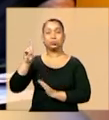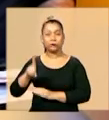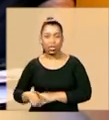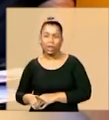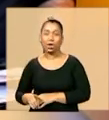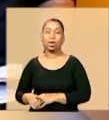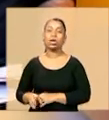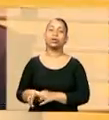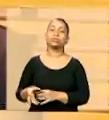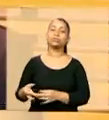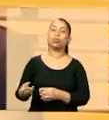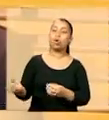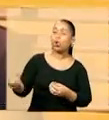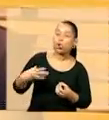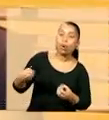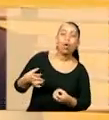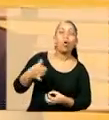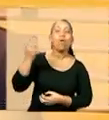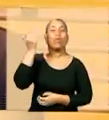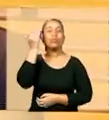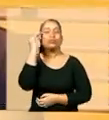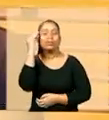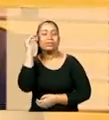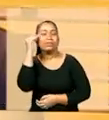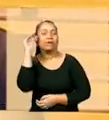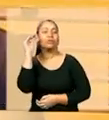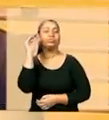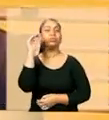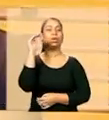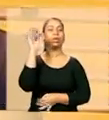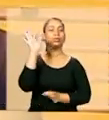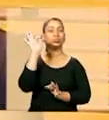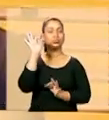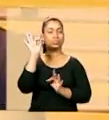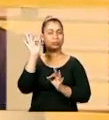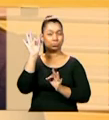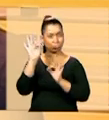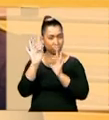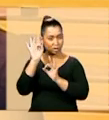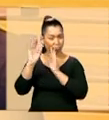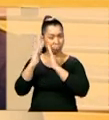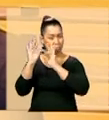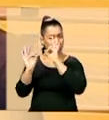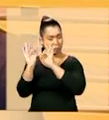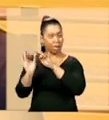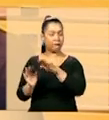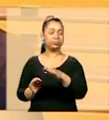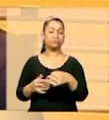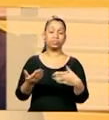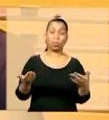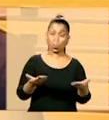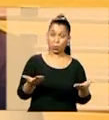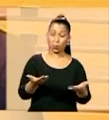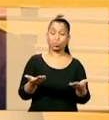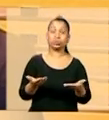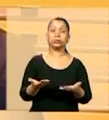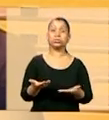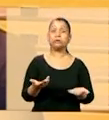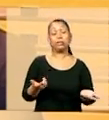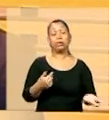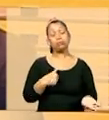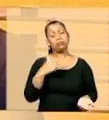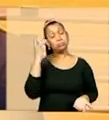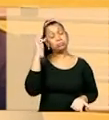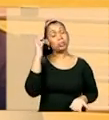dos tribunais? Em relação ao assunto que estamos tratando aqui, eu entendo que, de uma forma geral, não mudou nada,